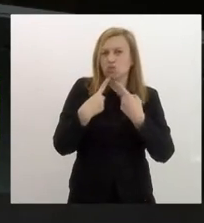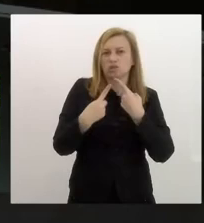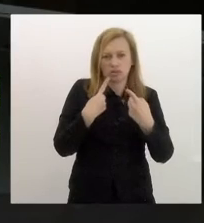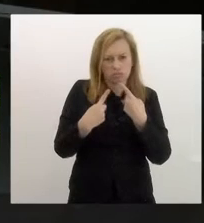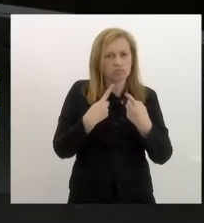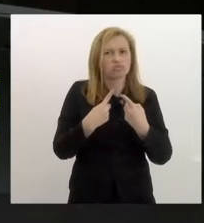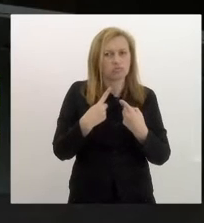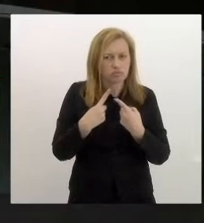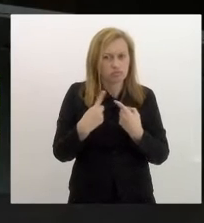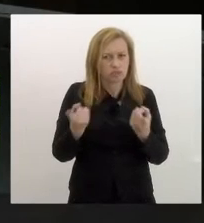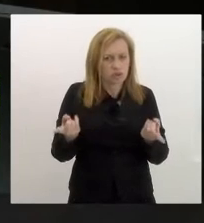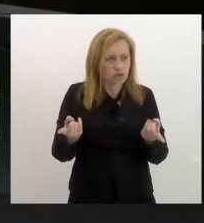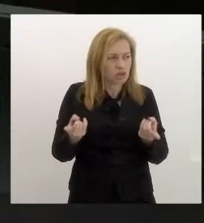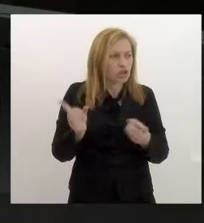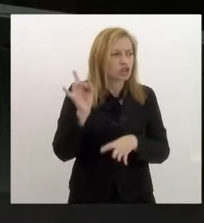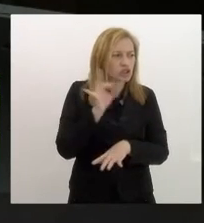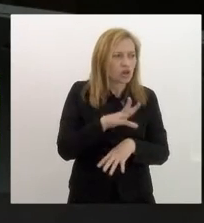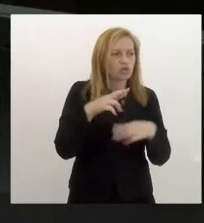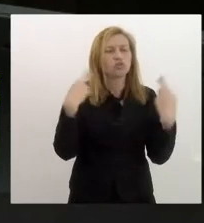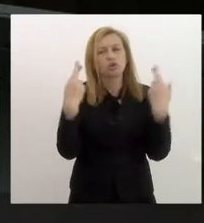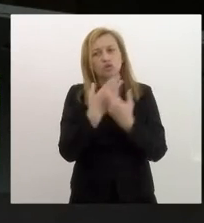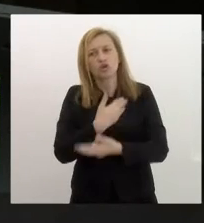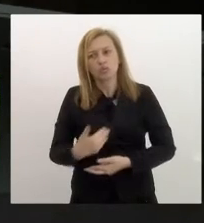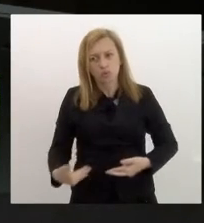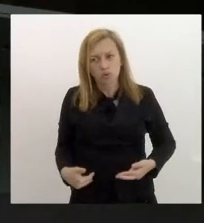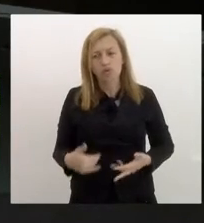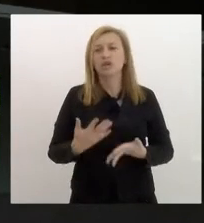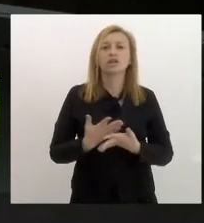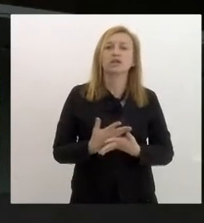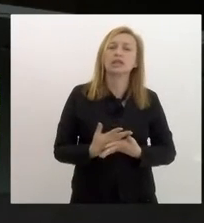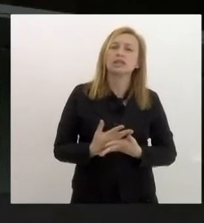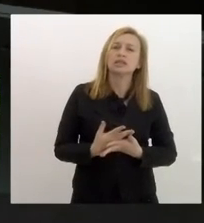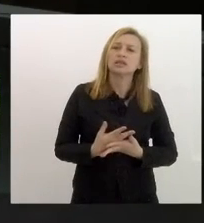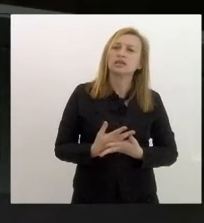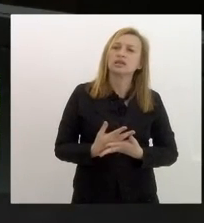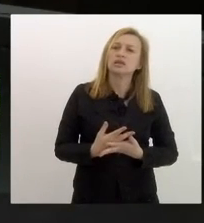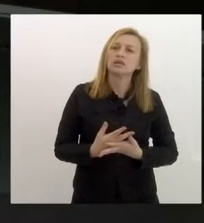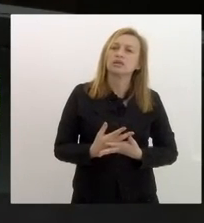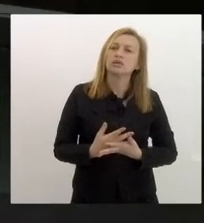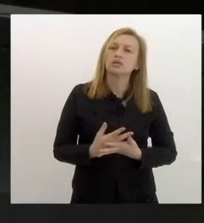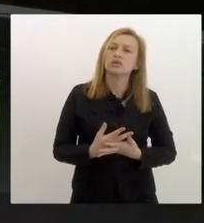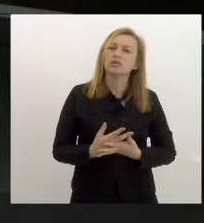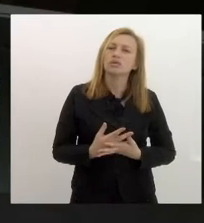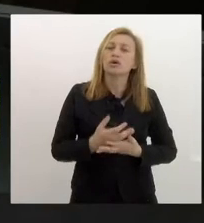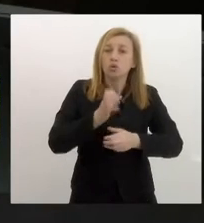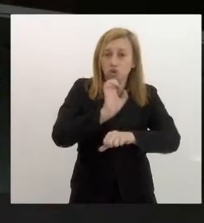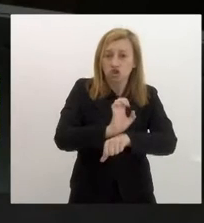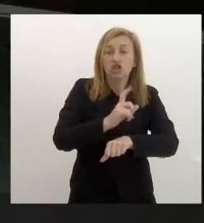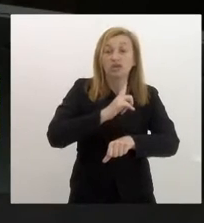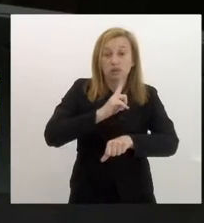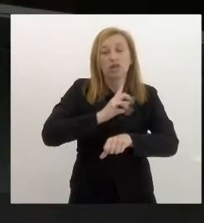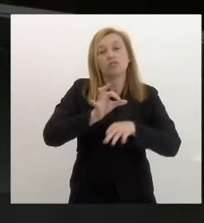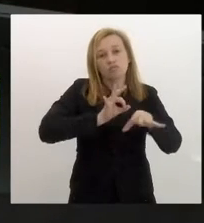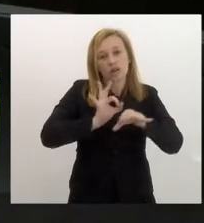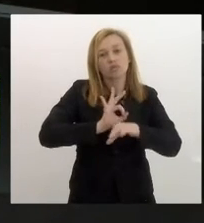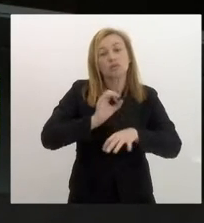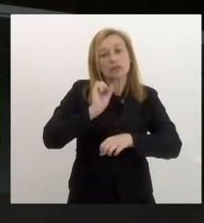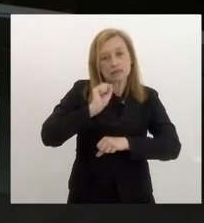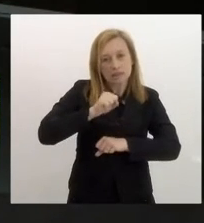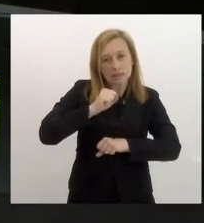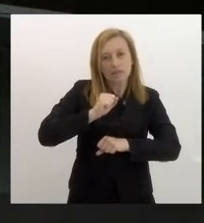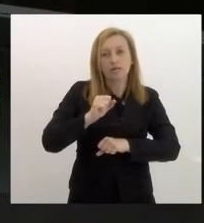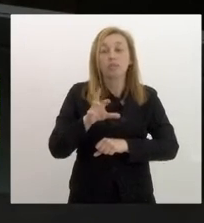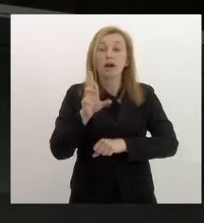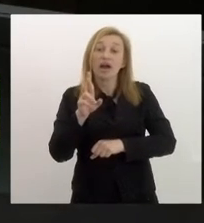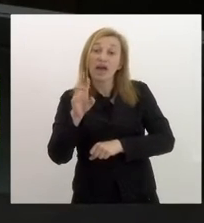da última audiência pública é de que o Estado tem um plano sem também